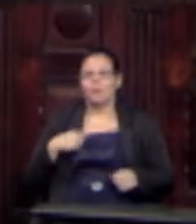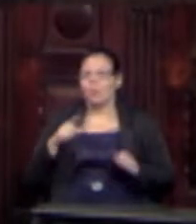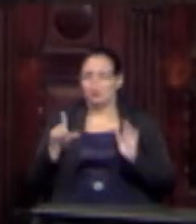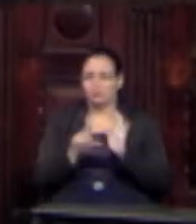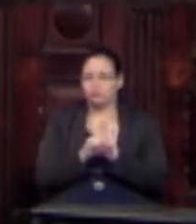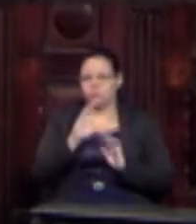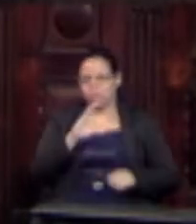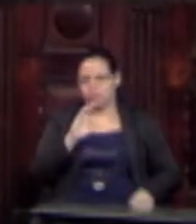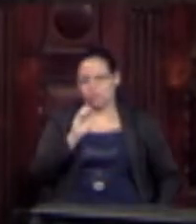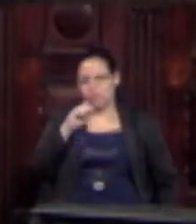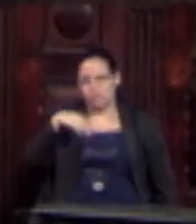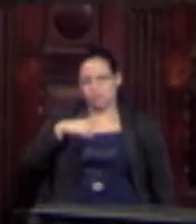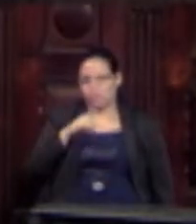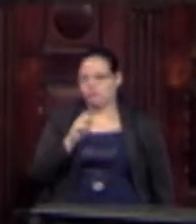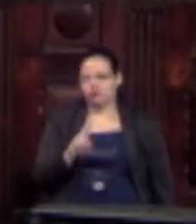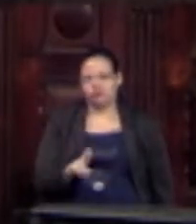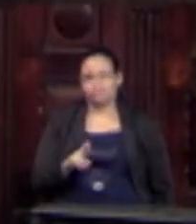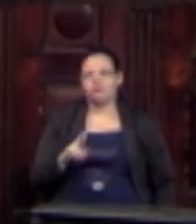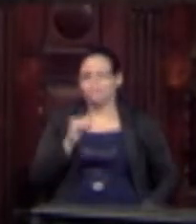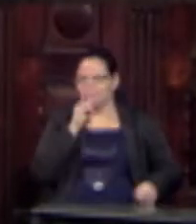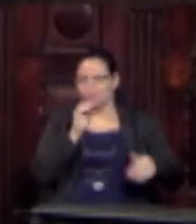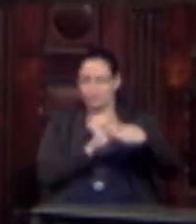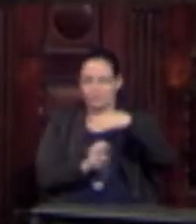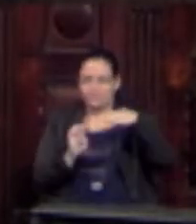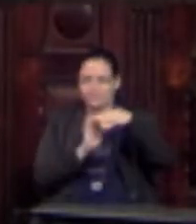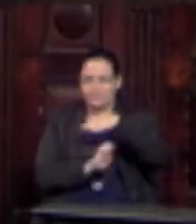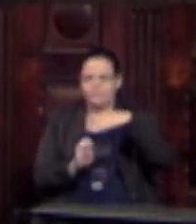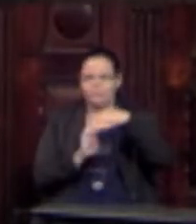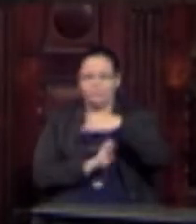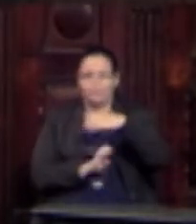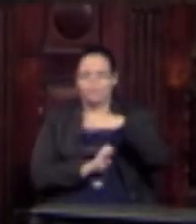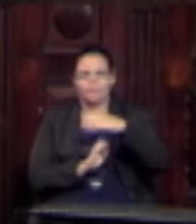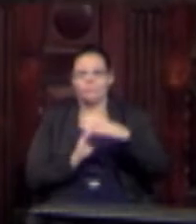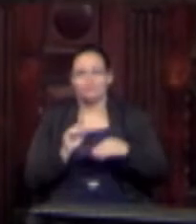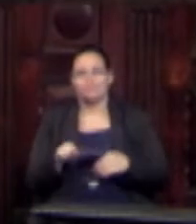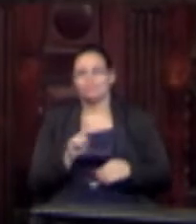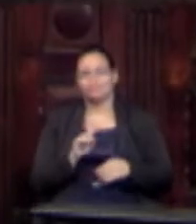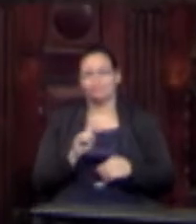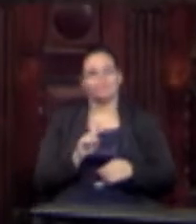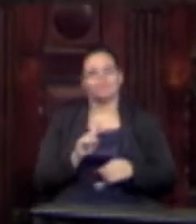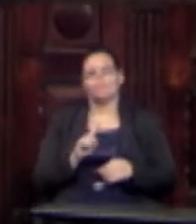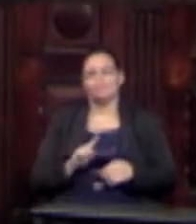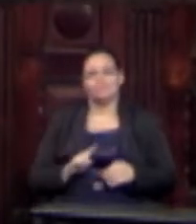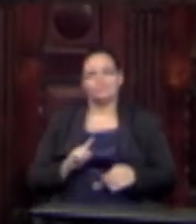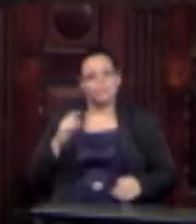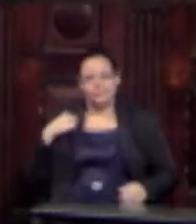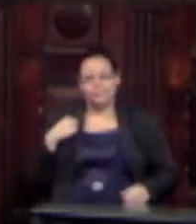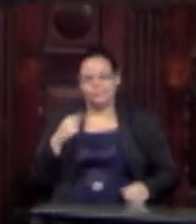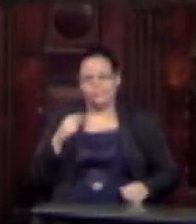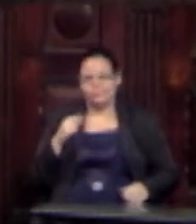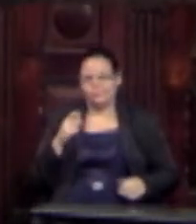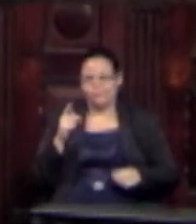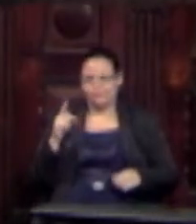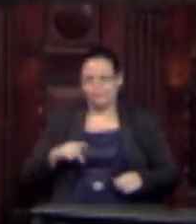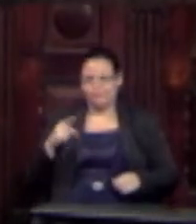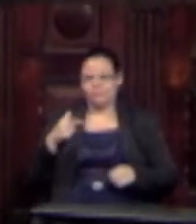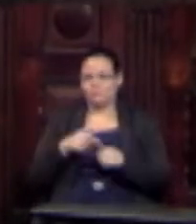as concessionárias, todo o petróleo que elas não refinarem, elas vão vender para o